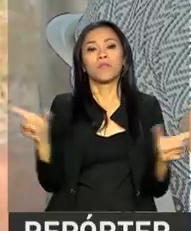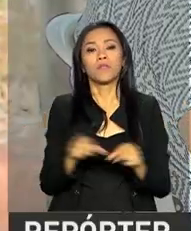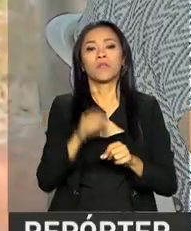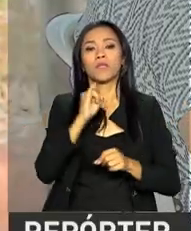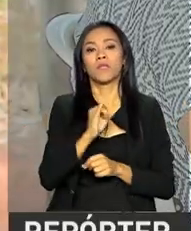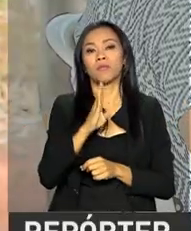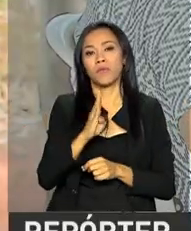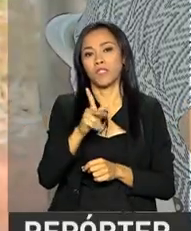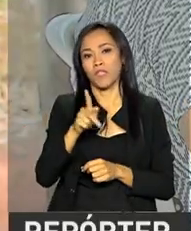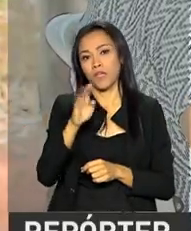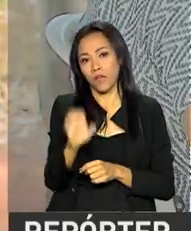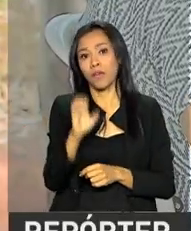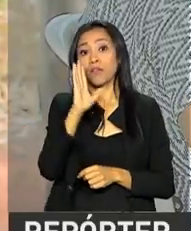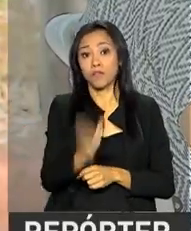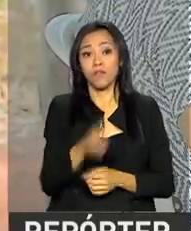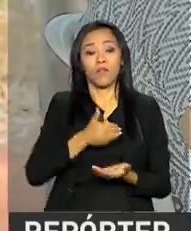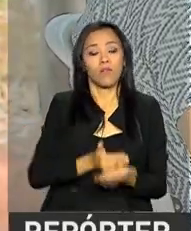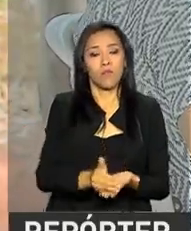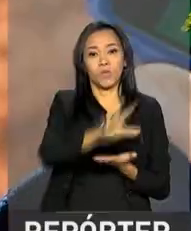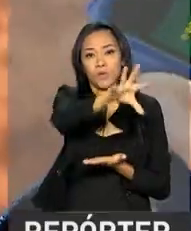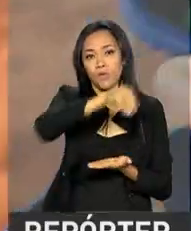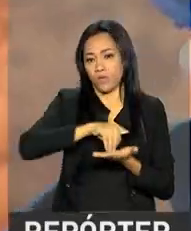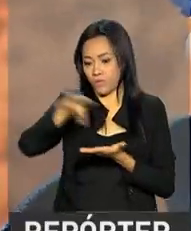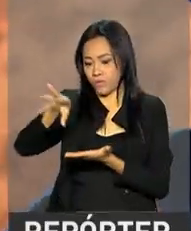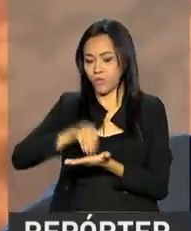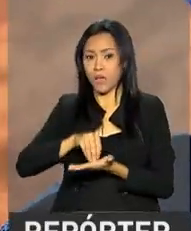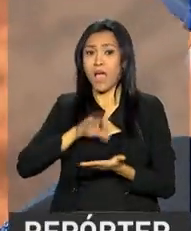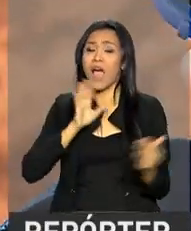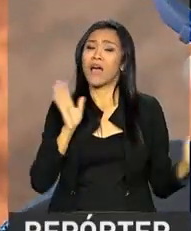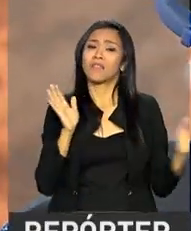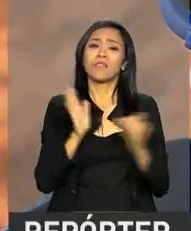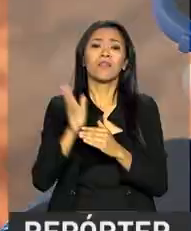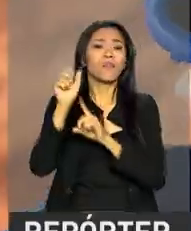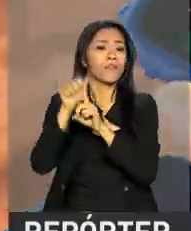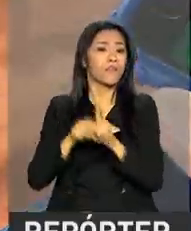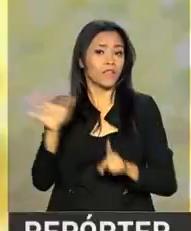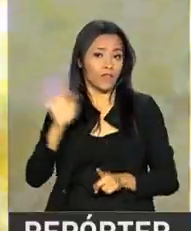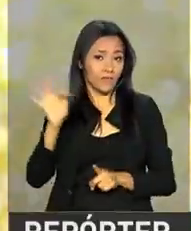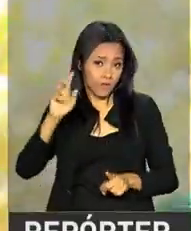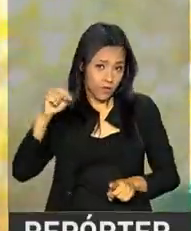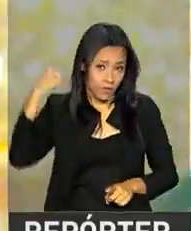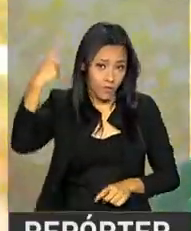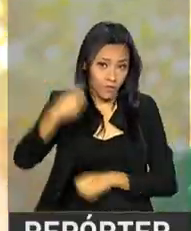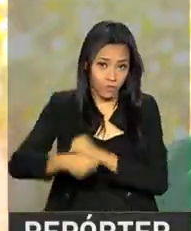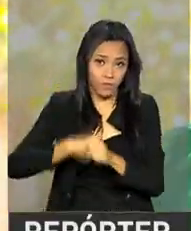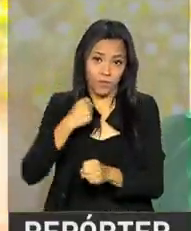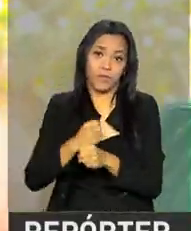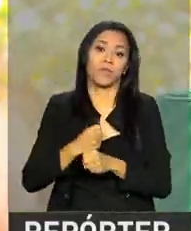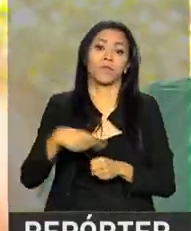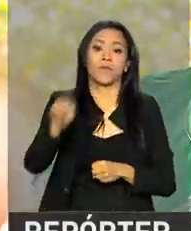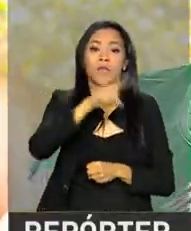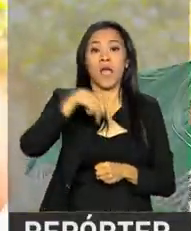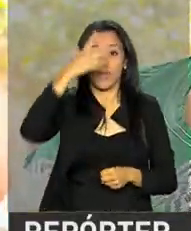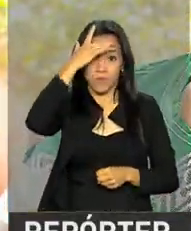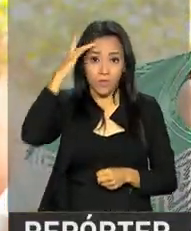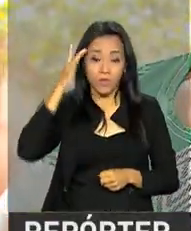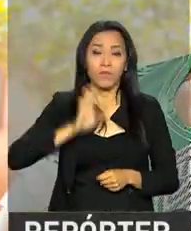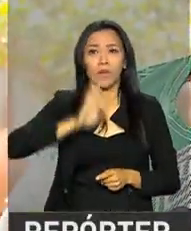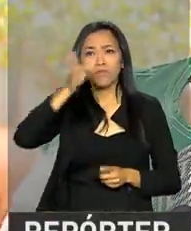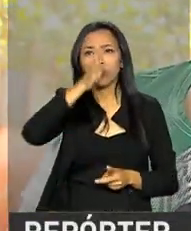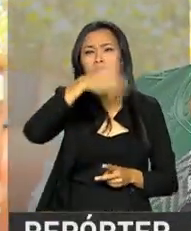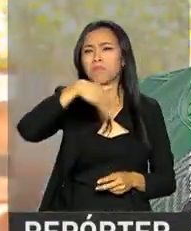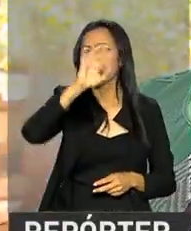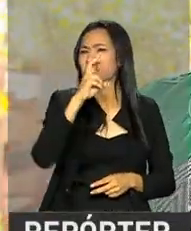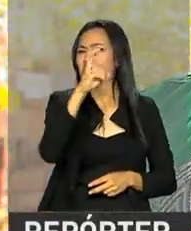já começaram a coleta de dados que vai até fevereiro do ano que vem os pesquisadores vão visitar mais de 5 milhões